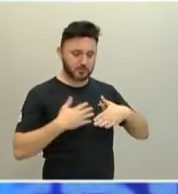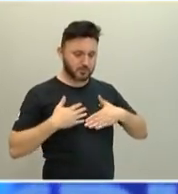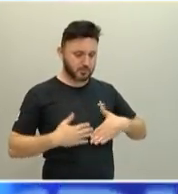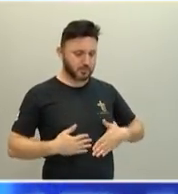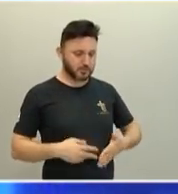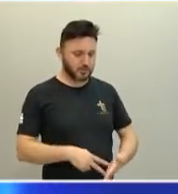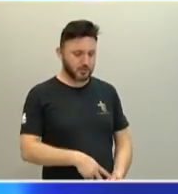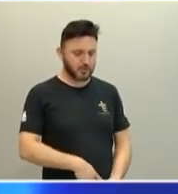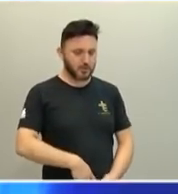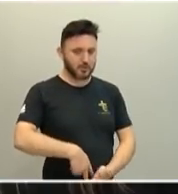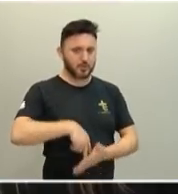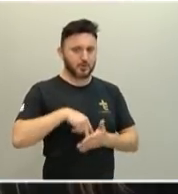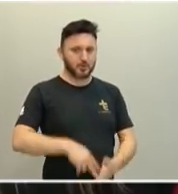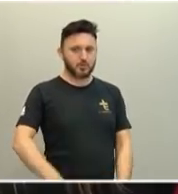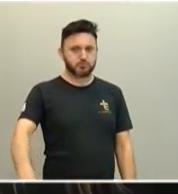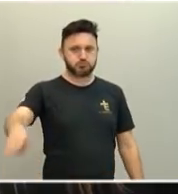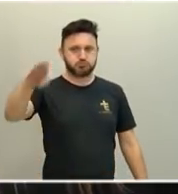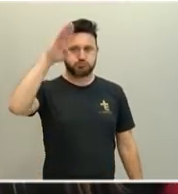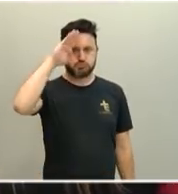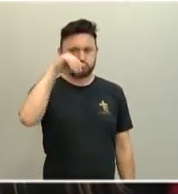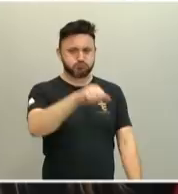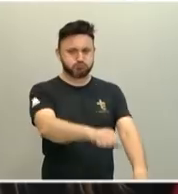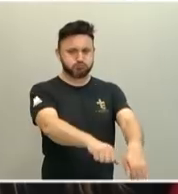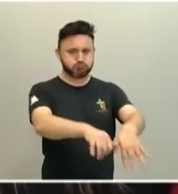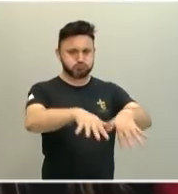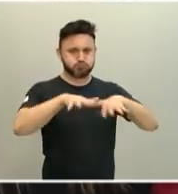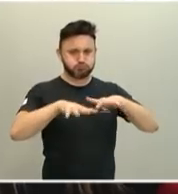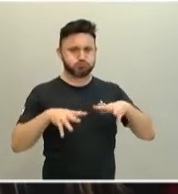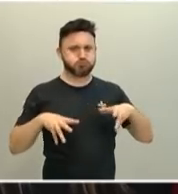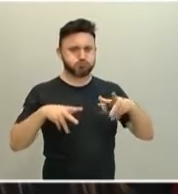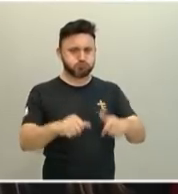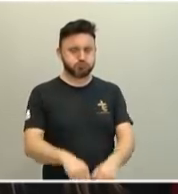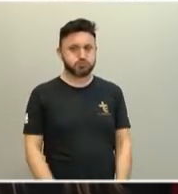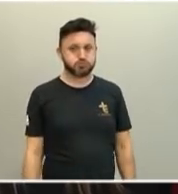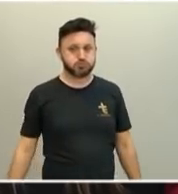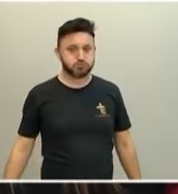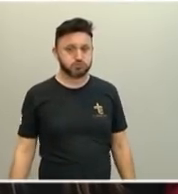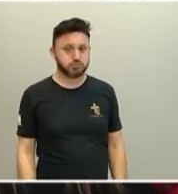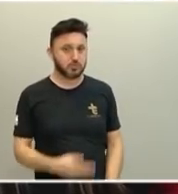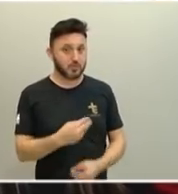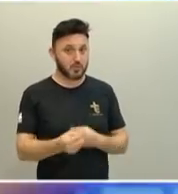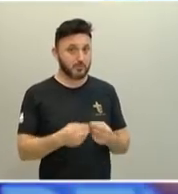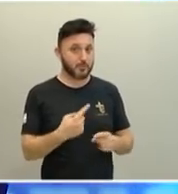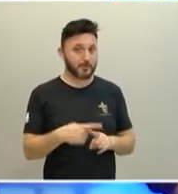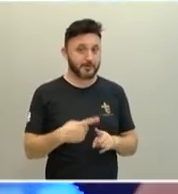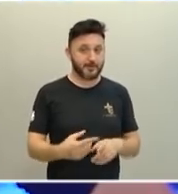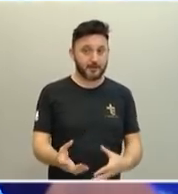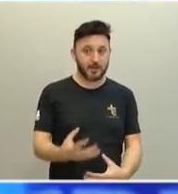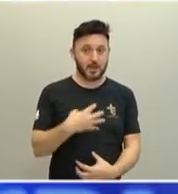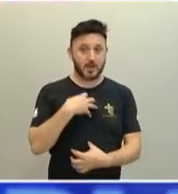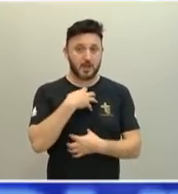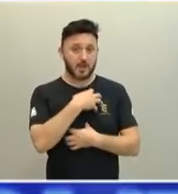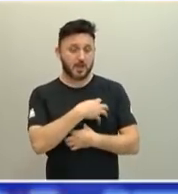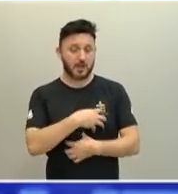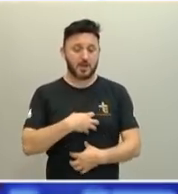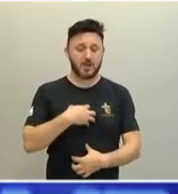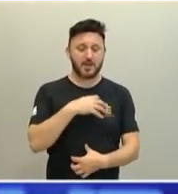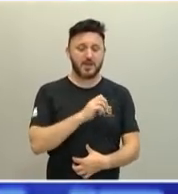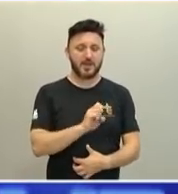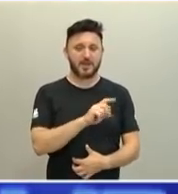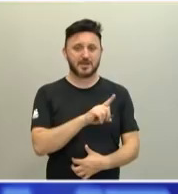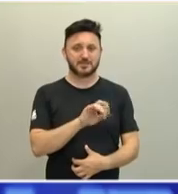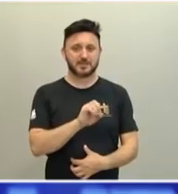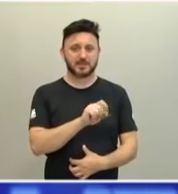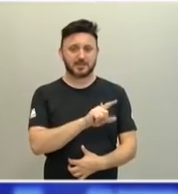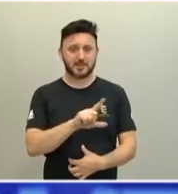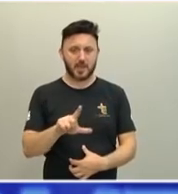exército imenso e vigoroso. A visão se tratava da situação emocional, espiritual de Israel. Israel estava acabado, como se fosse um vale de